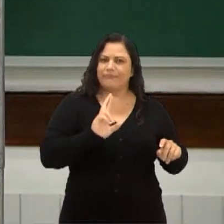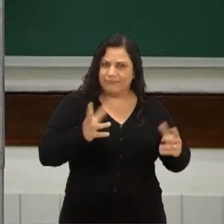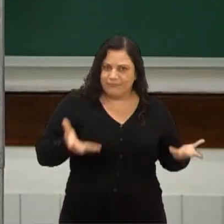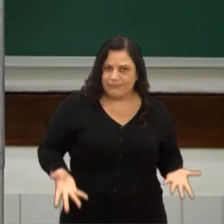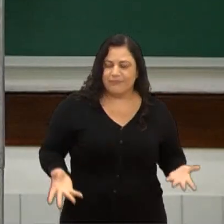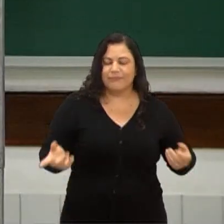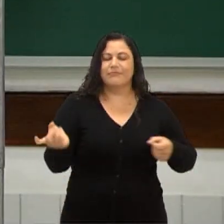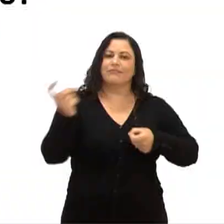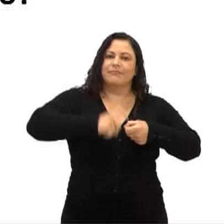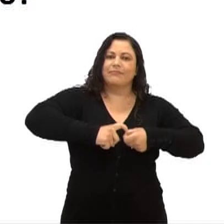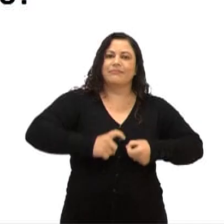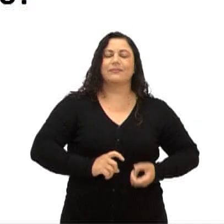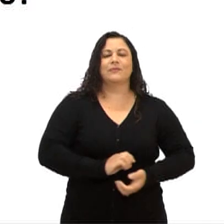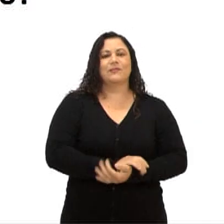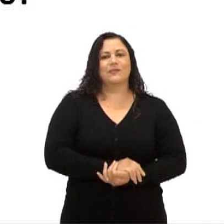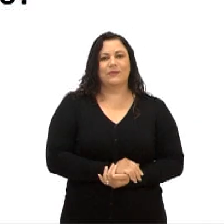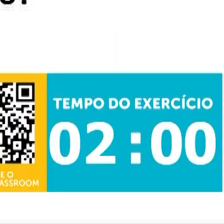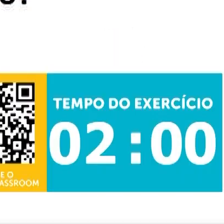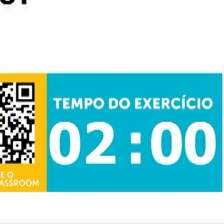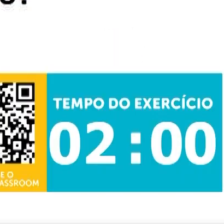volto para nós corrigirmos.